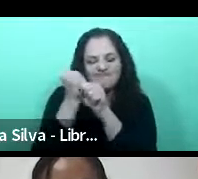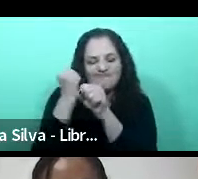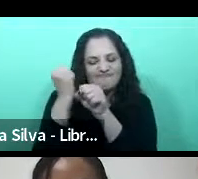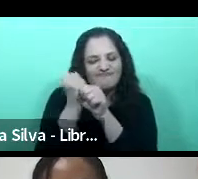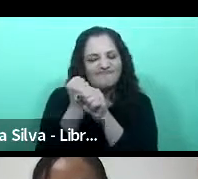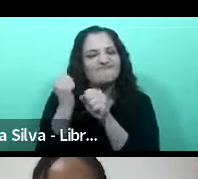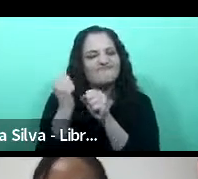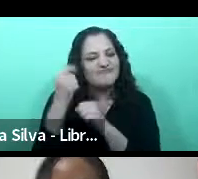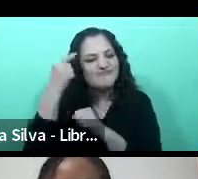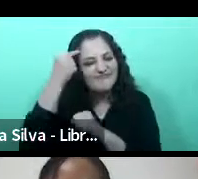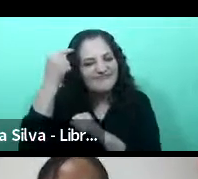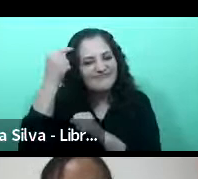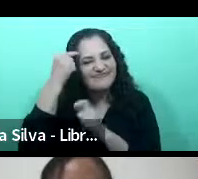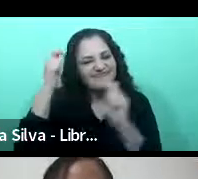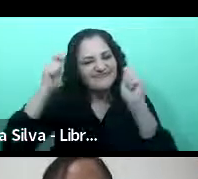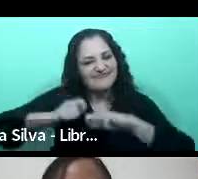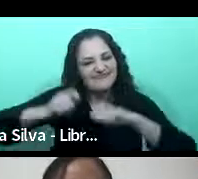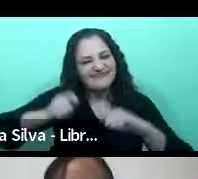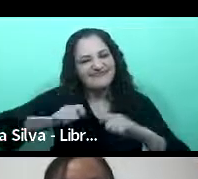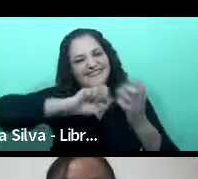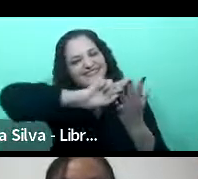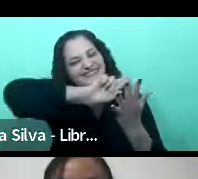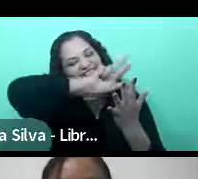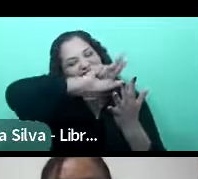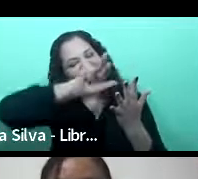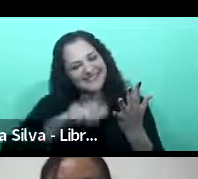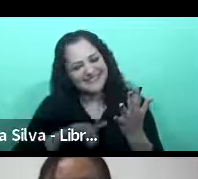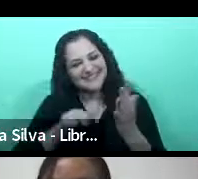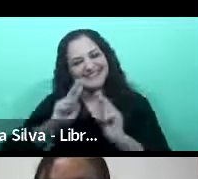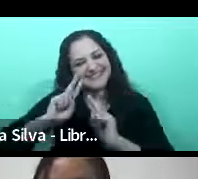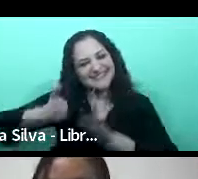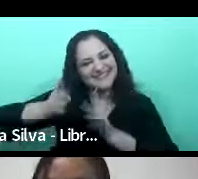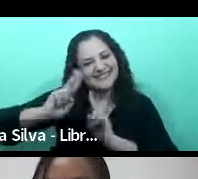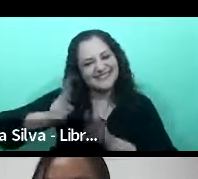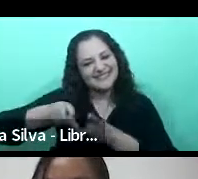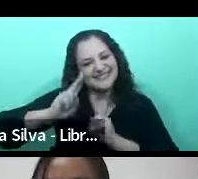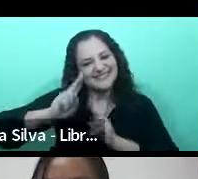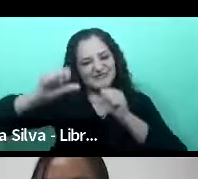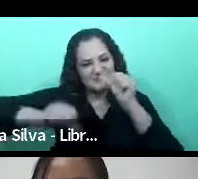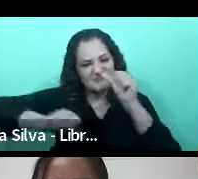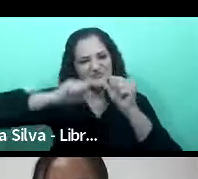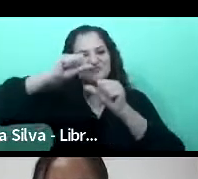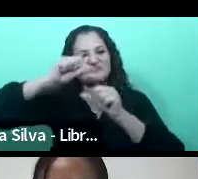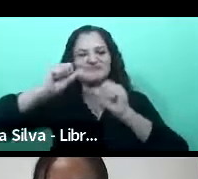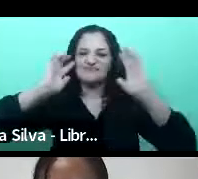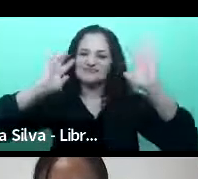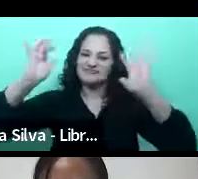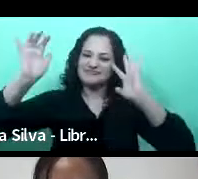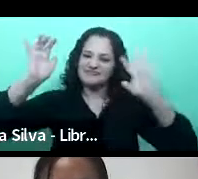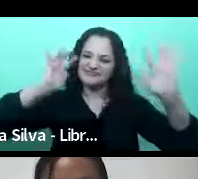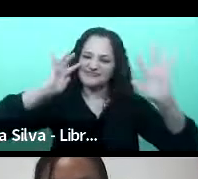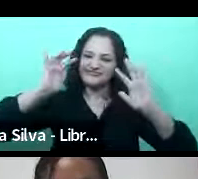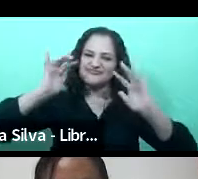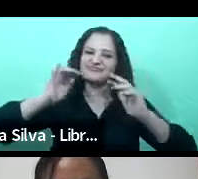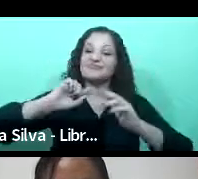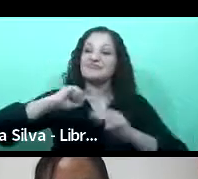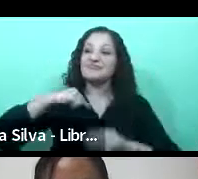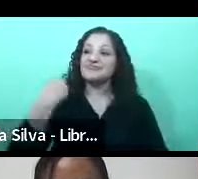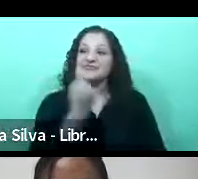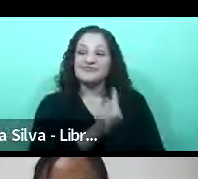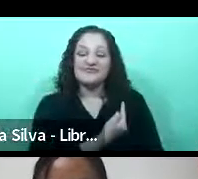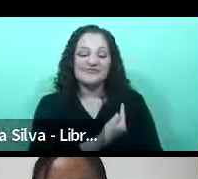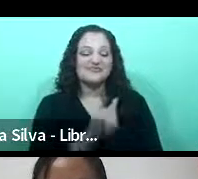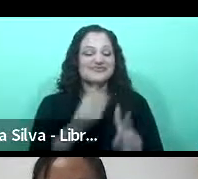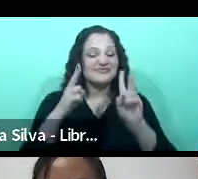construindo, pensando em possibilidades para a gente seguir transformando e refletindo nas nossas questões da